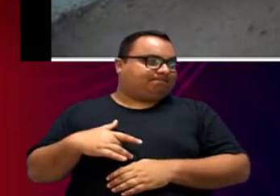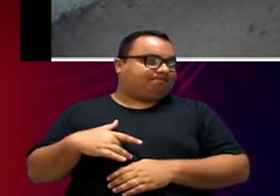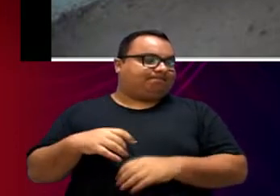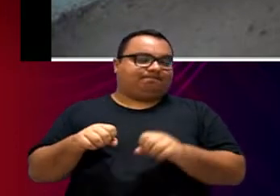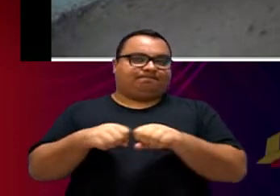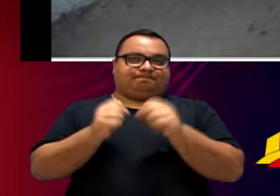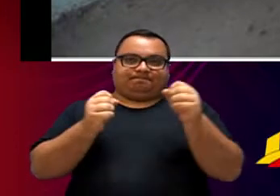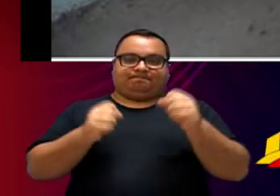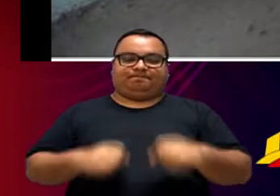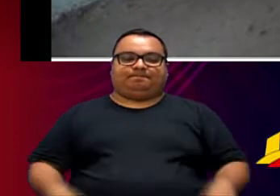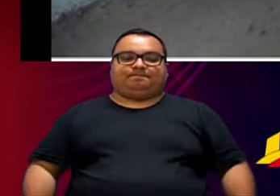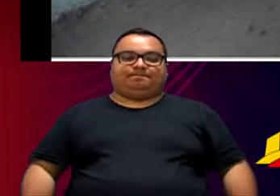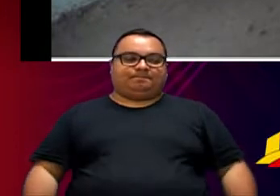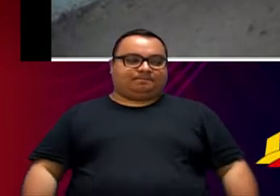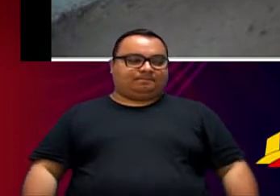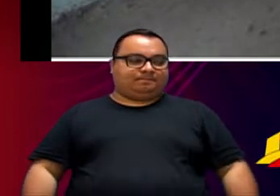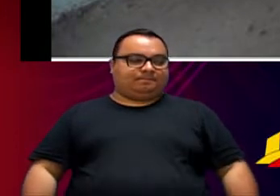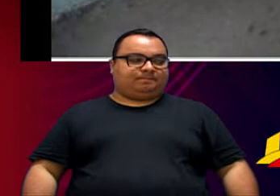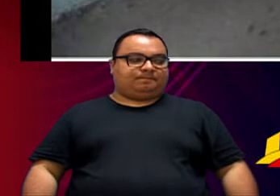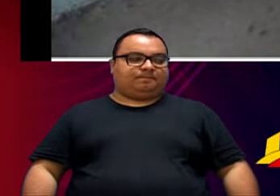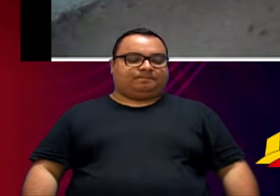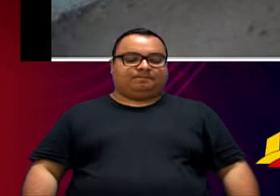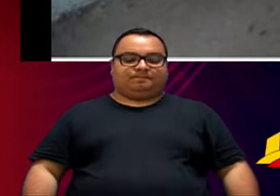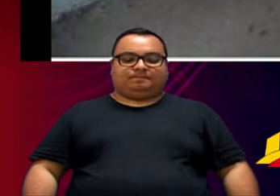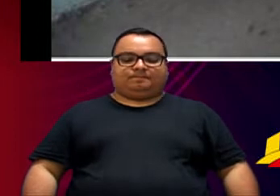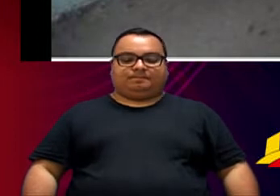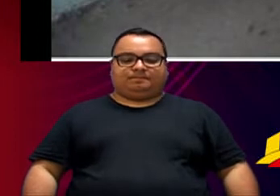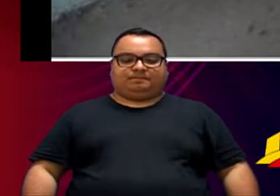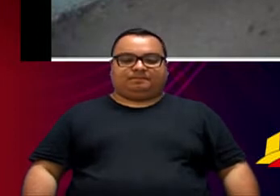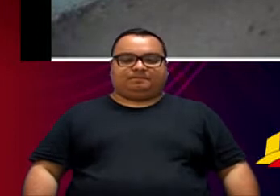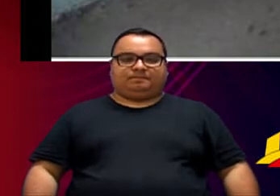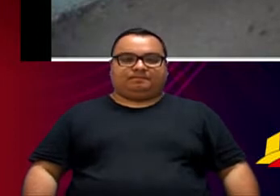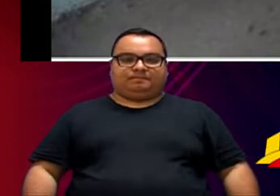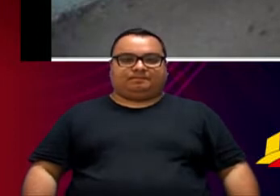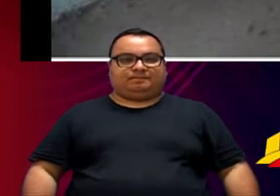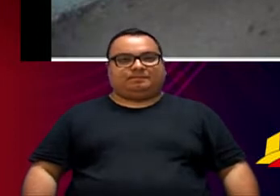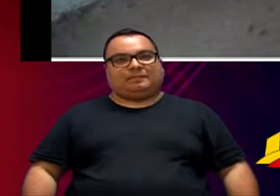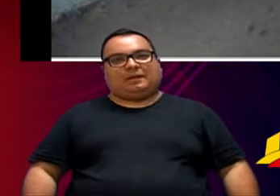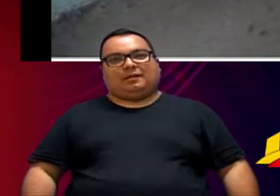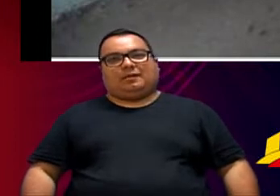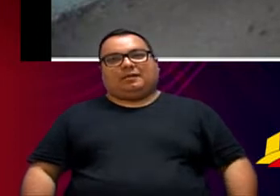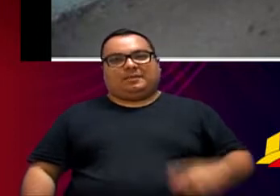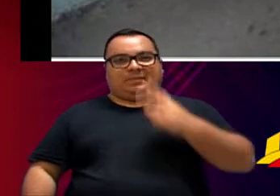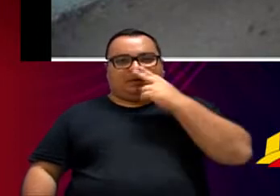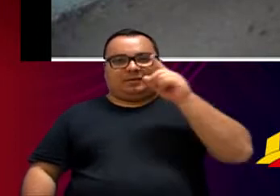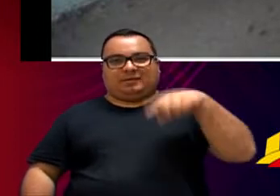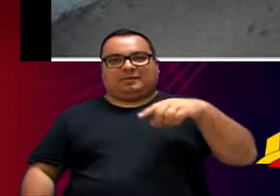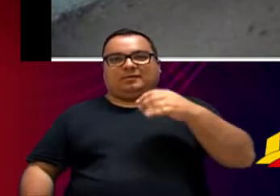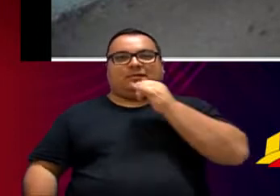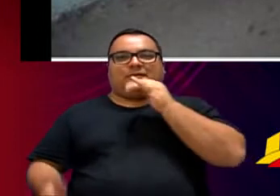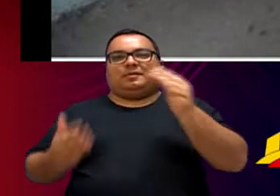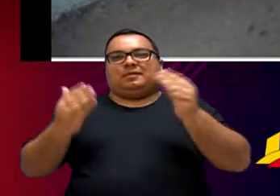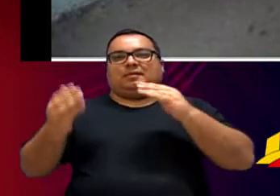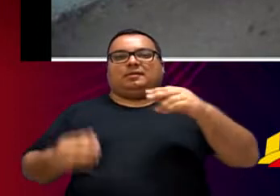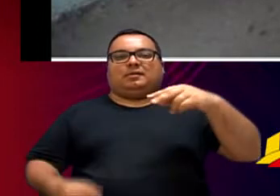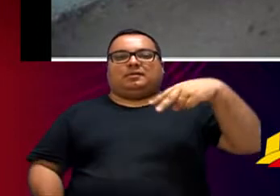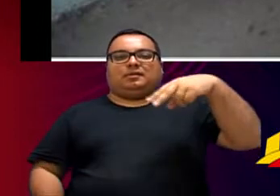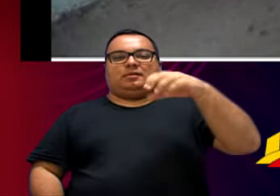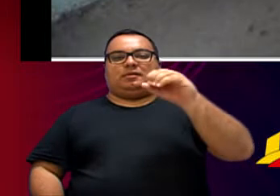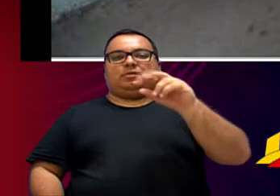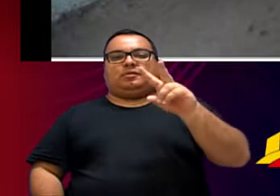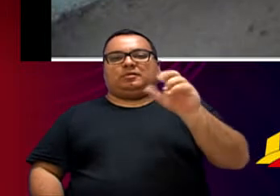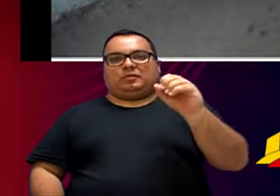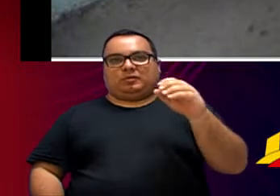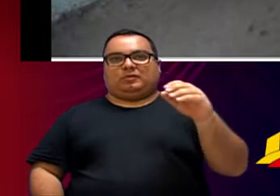não eu não é era para ser um novo mundo mas tá sendo a creche do fim do